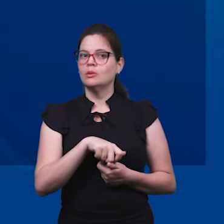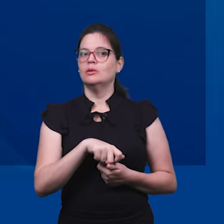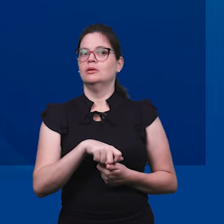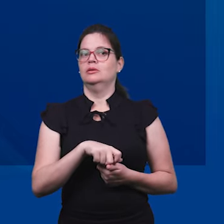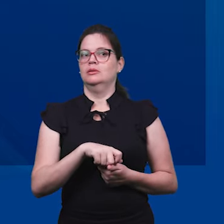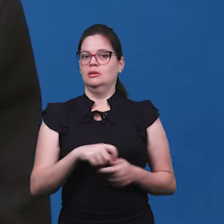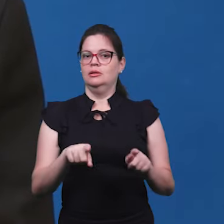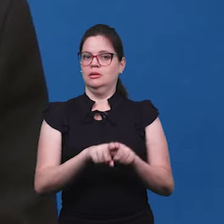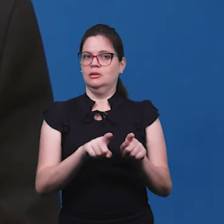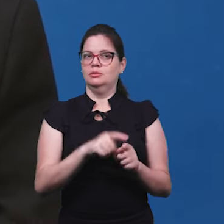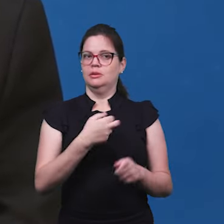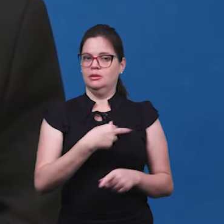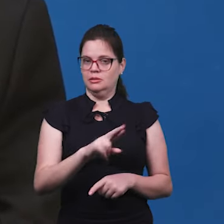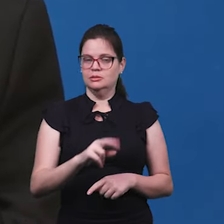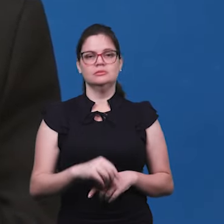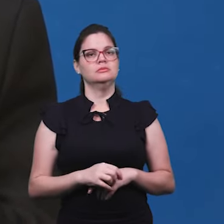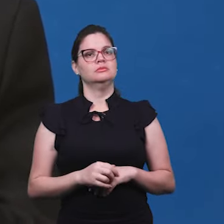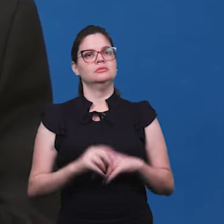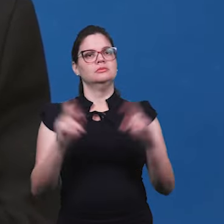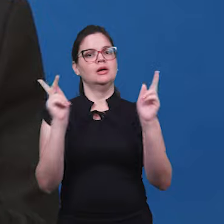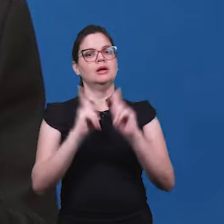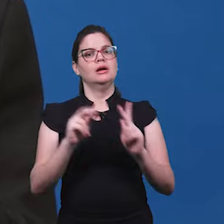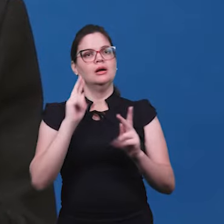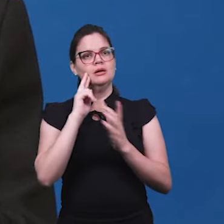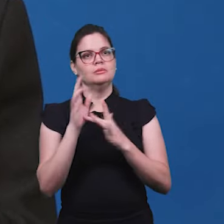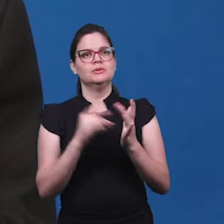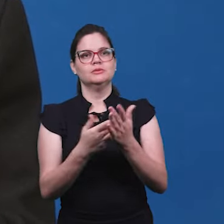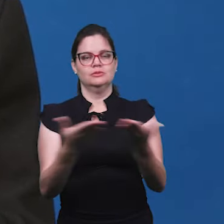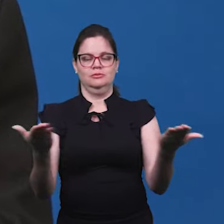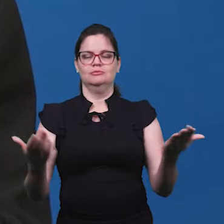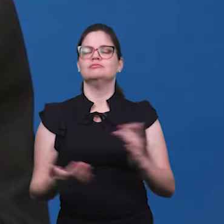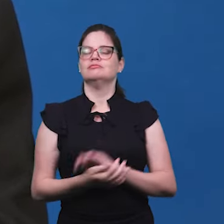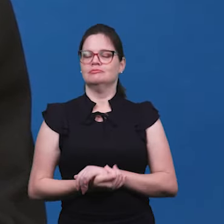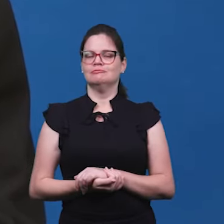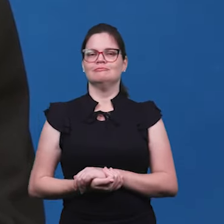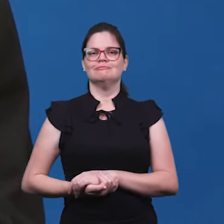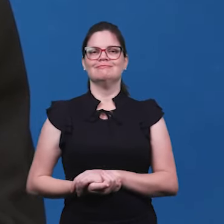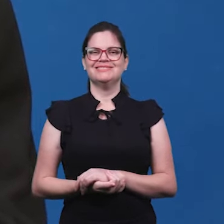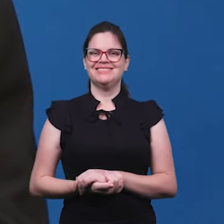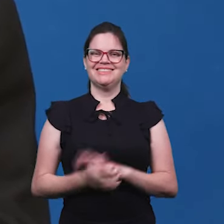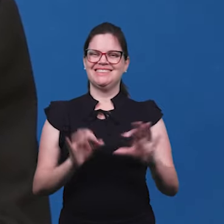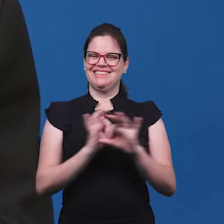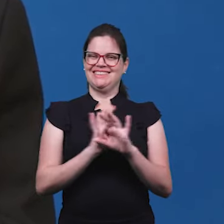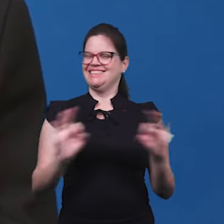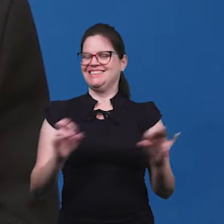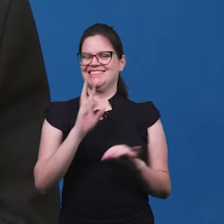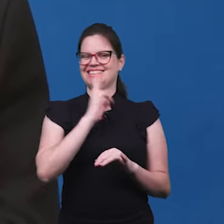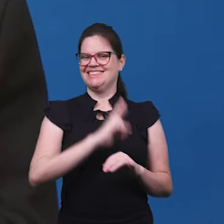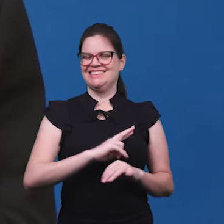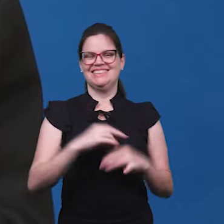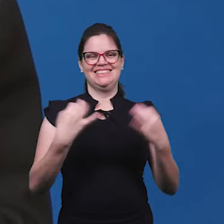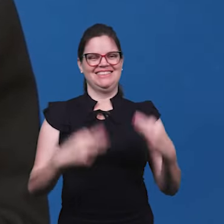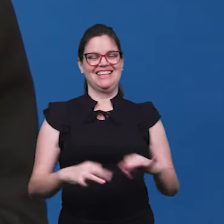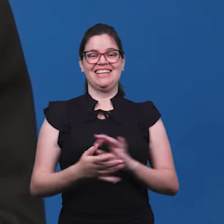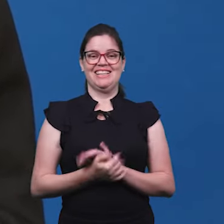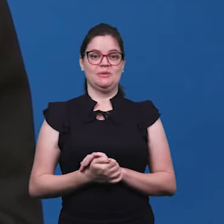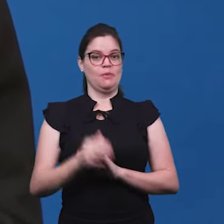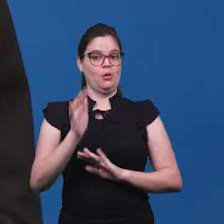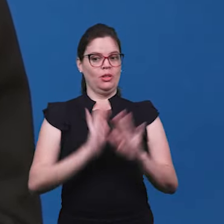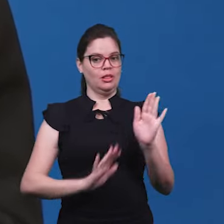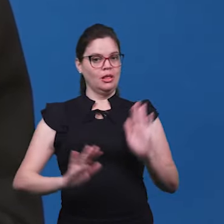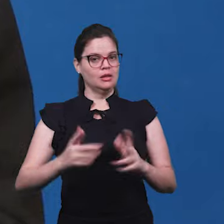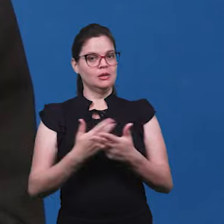Senhor Jesus. Muito bem, Cláudio Eugênio, é exatamente isso, é ter cuidado com as coisas deste mundo e com as coisas da